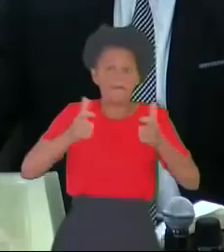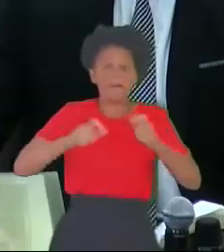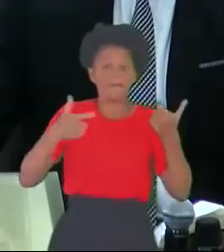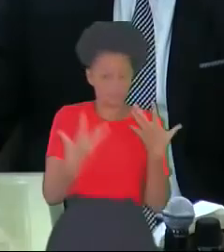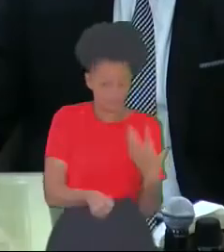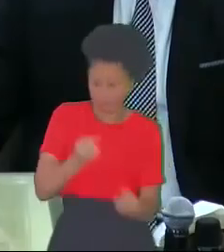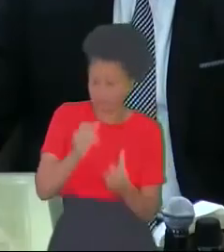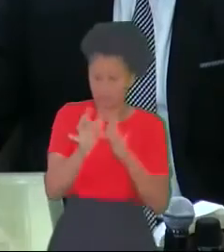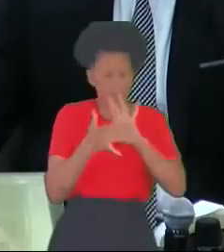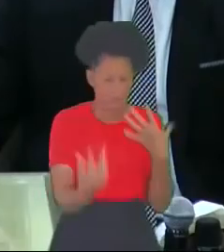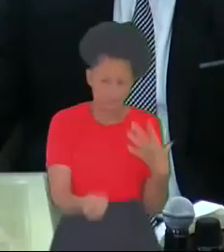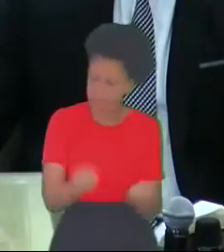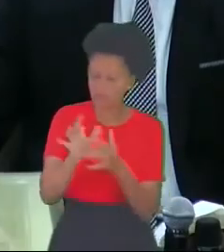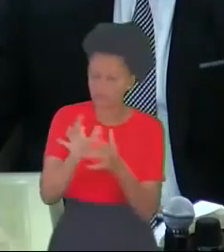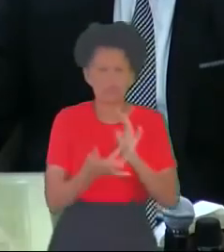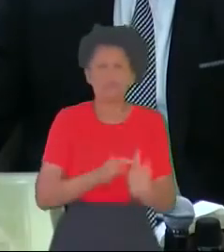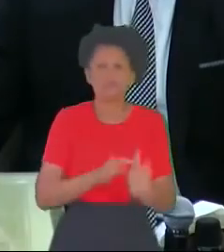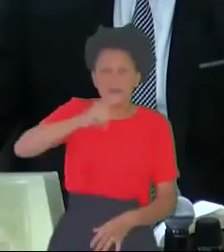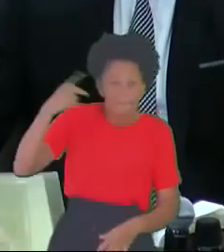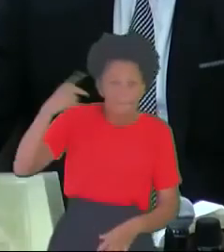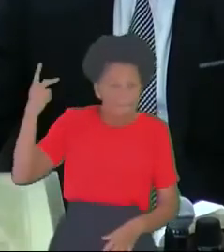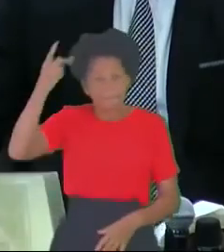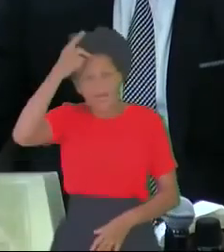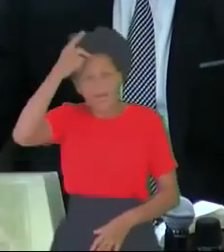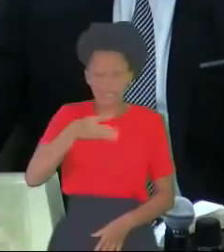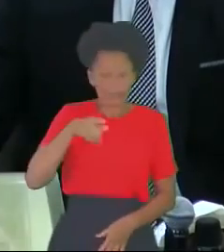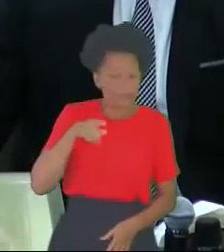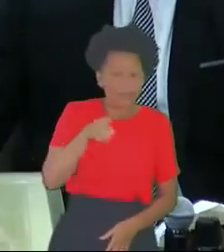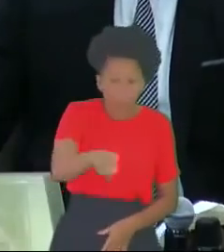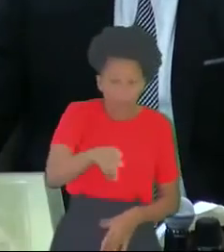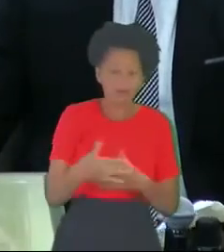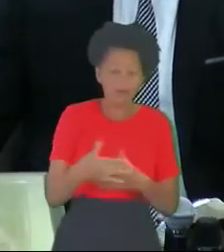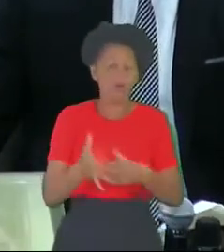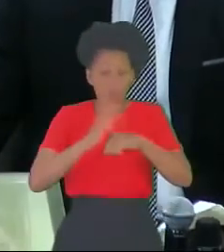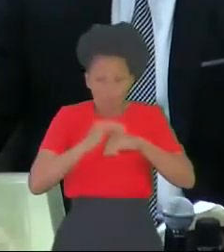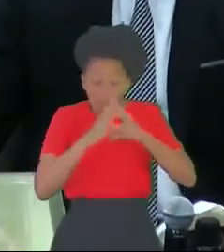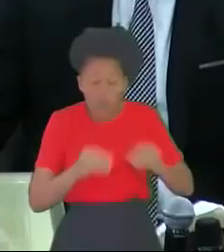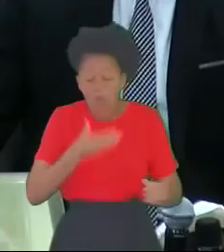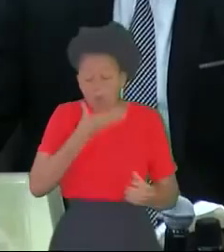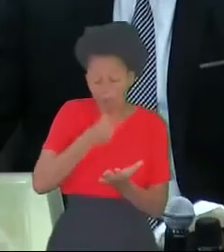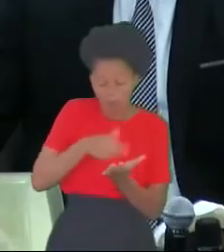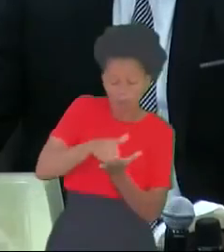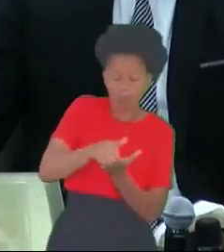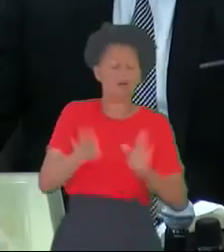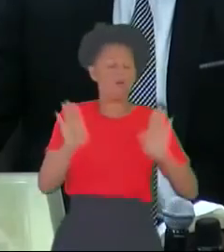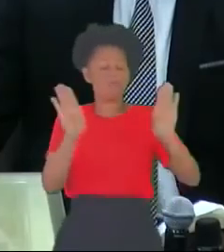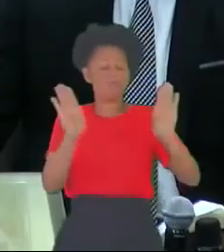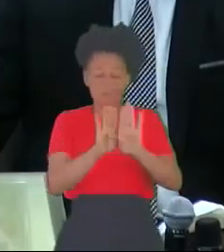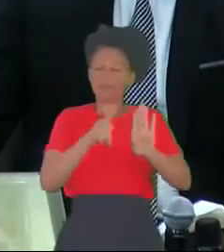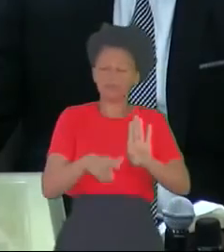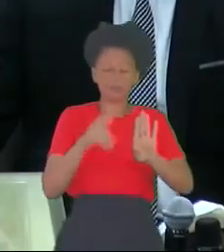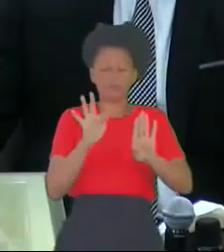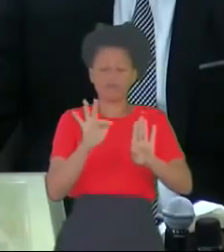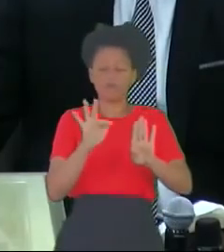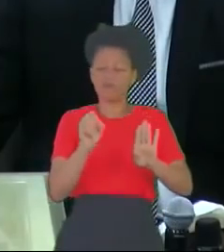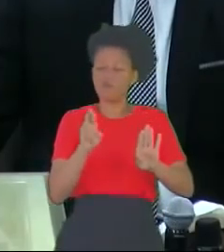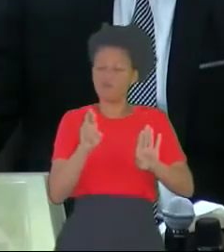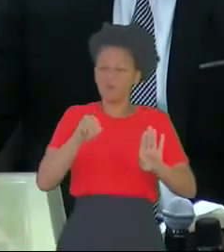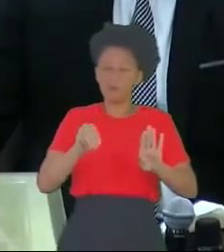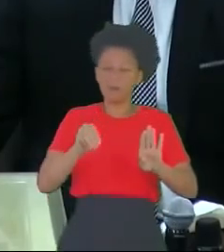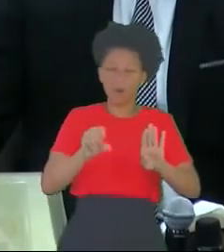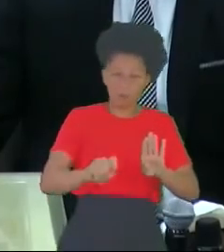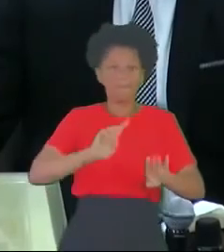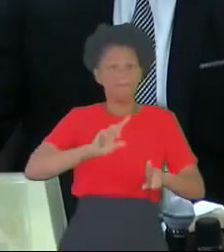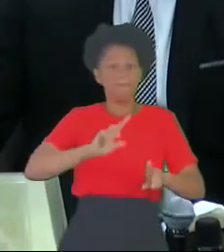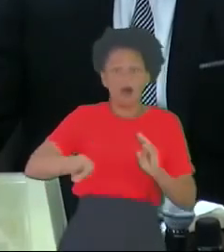e alma se entregando. No dia de Pentecostes, 3 mil. Com a cura do aleijado da Porta Formosa, mais 2 mil. Foi assim ou não foi, irmãos amados?